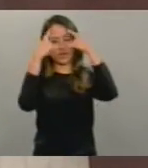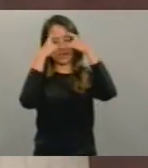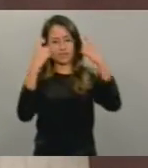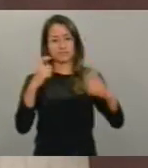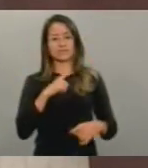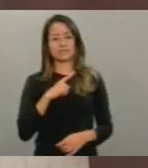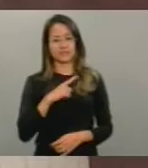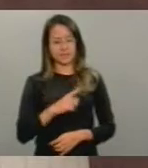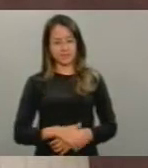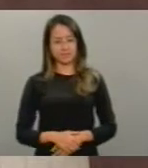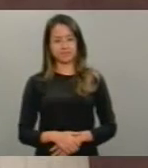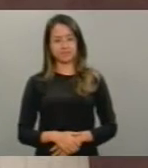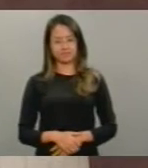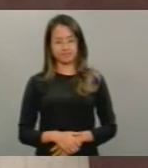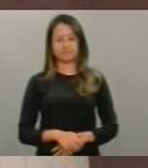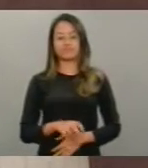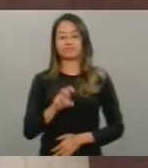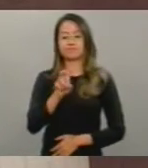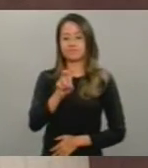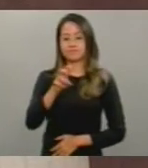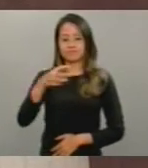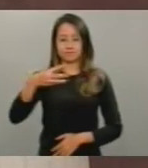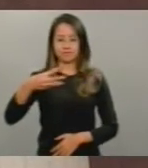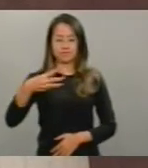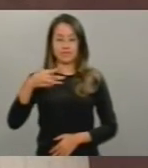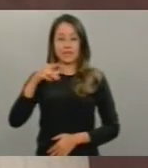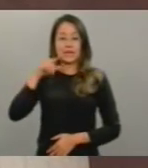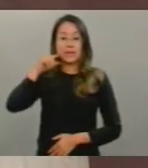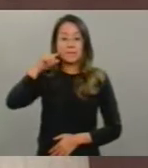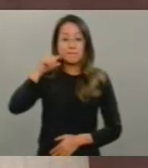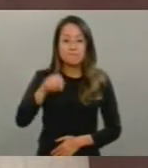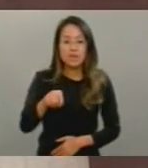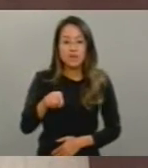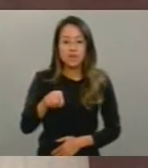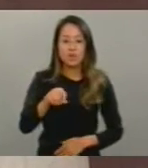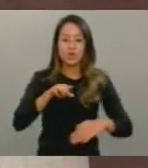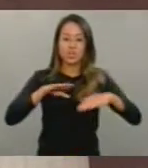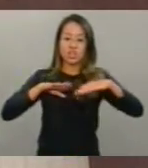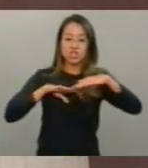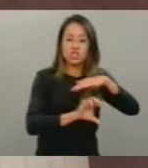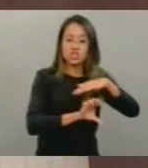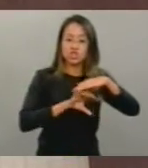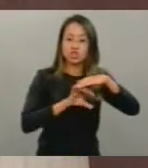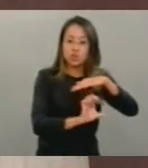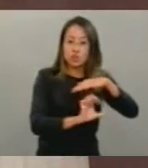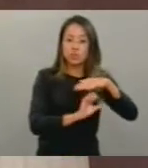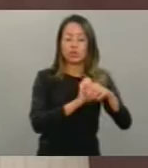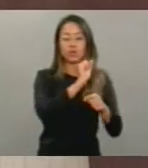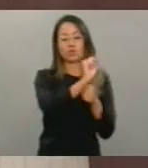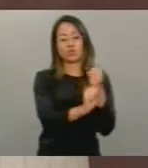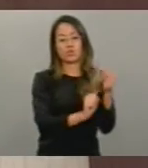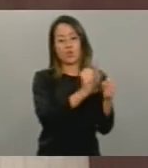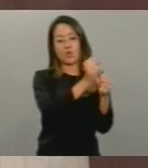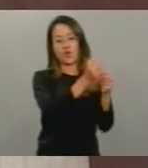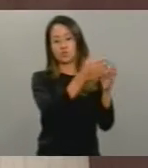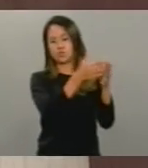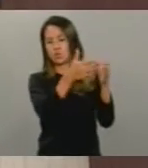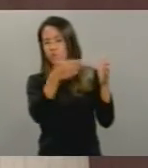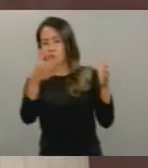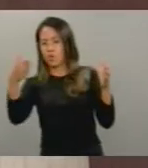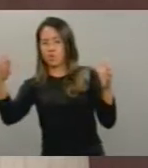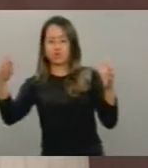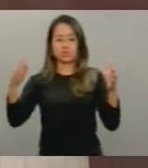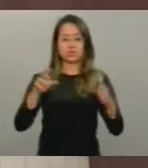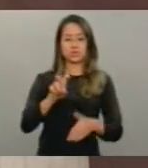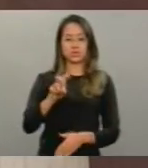objeto. 53 mil estupros por ano notificados. Pode haver, inclusive, tantos